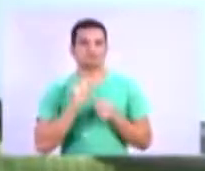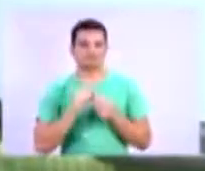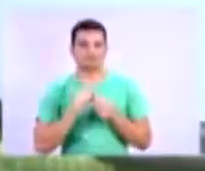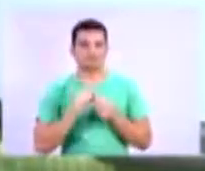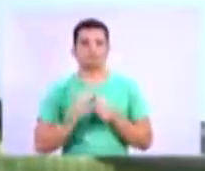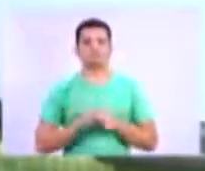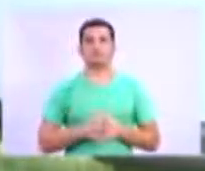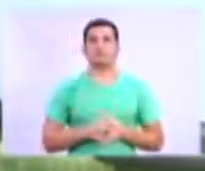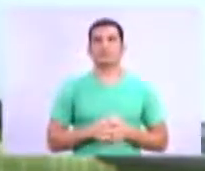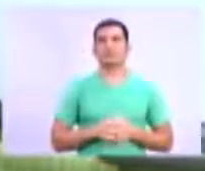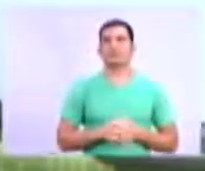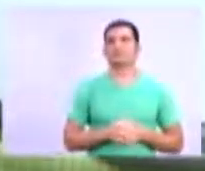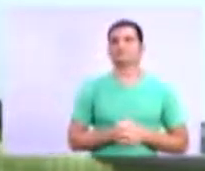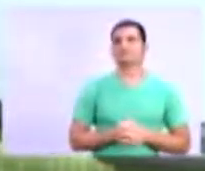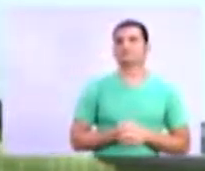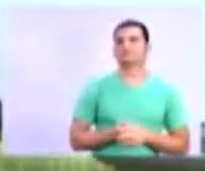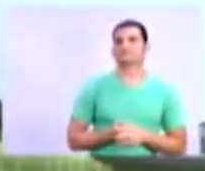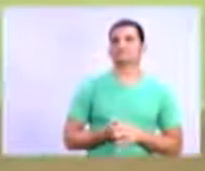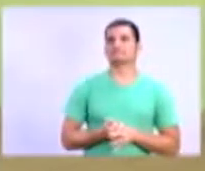segunda pergunta.